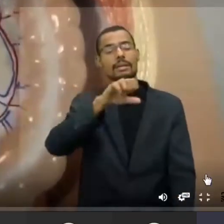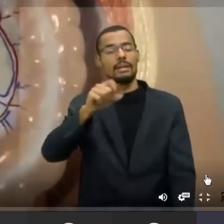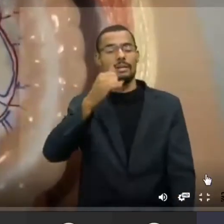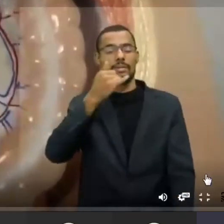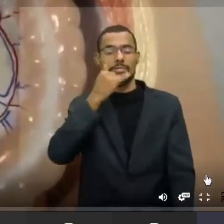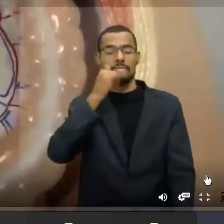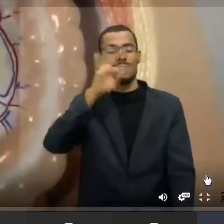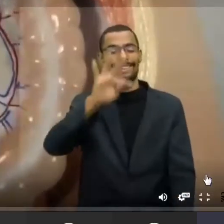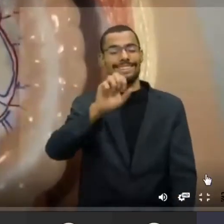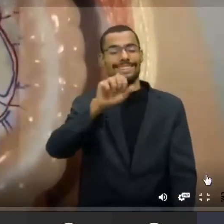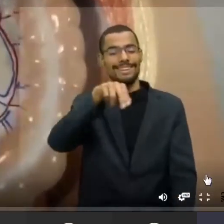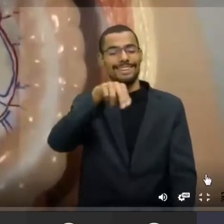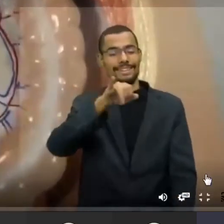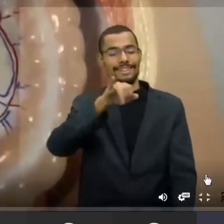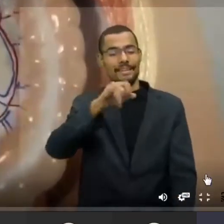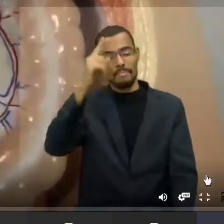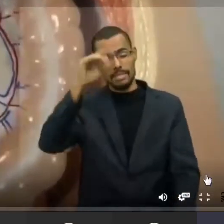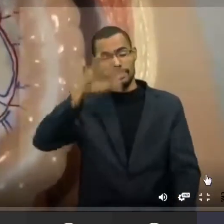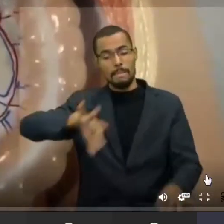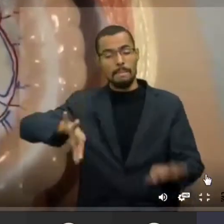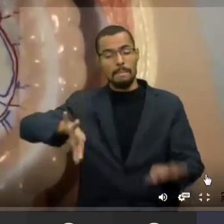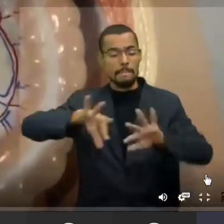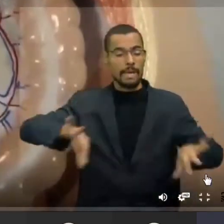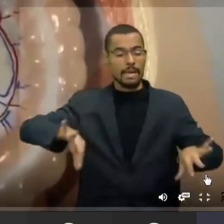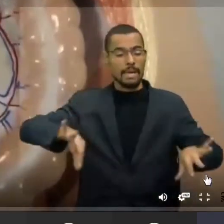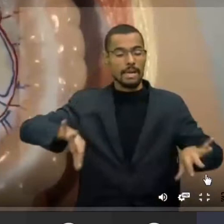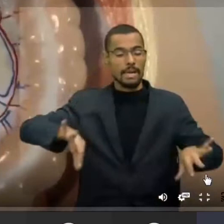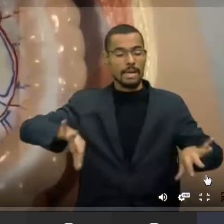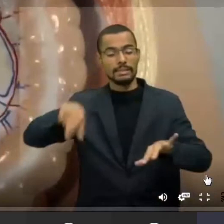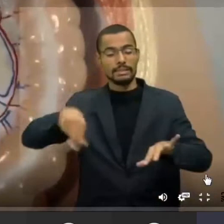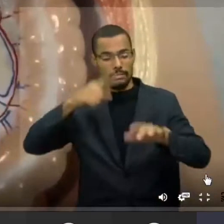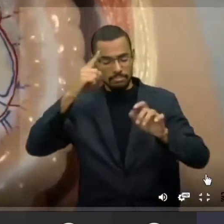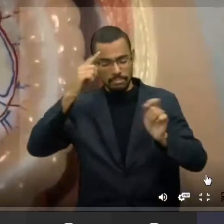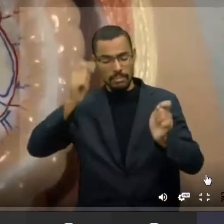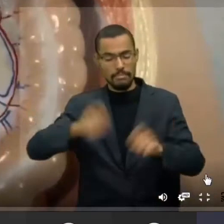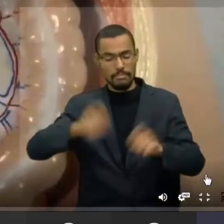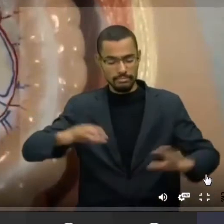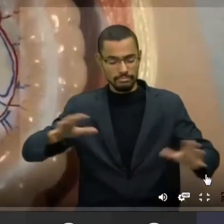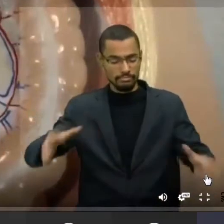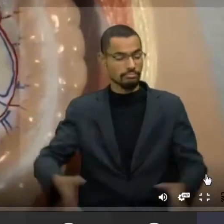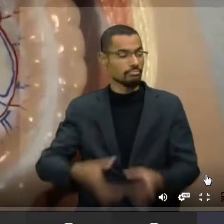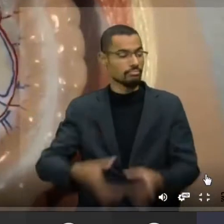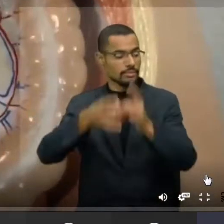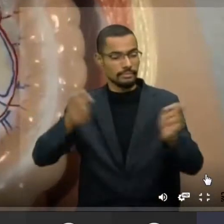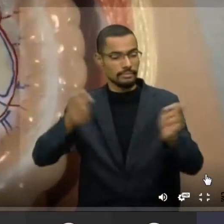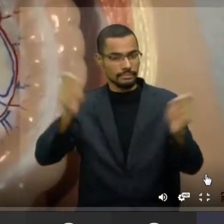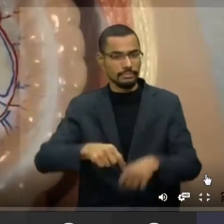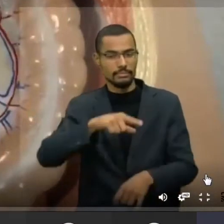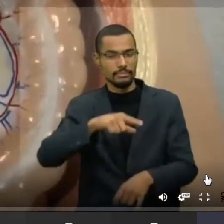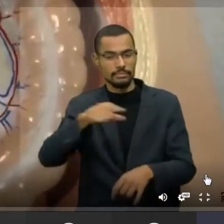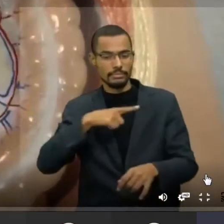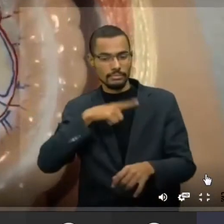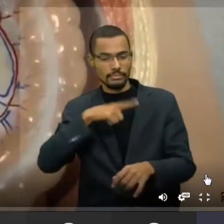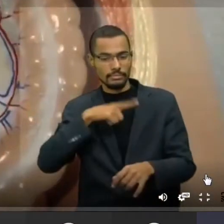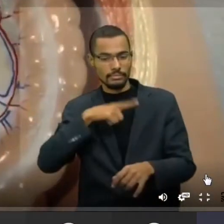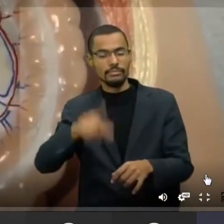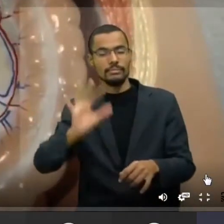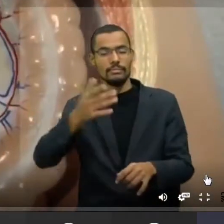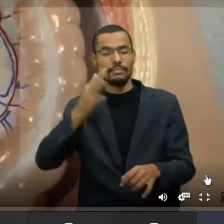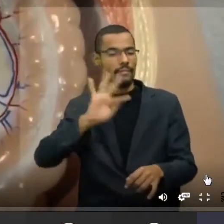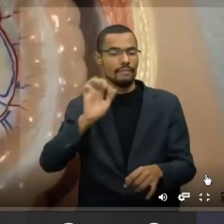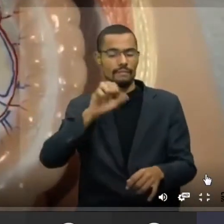as tênias que fazem a separação as áustras. Então eles permitem a movimentação do bolo